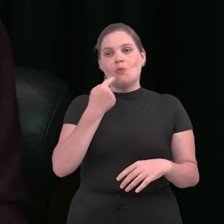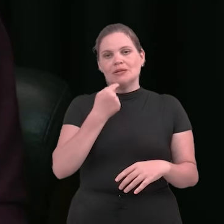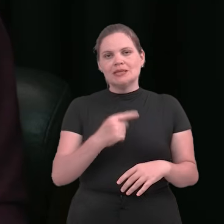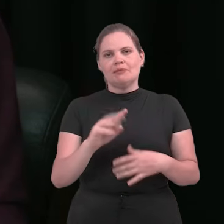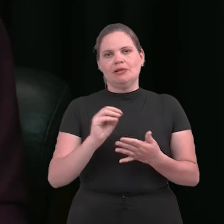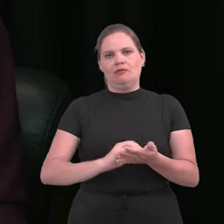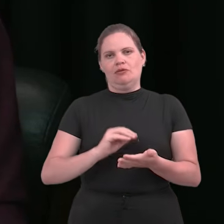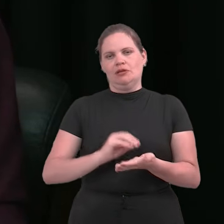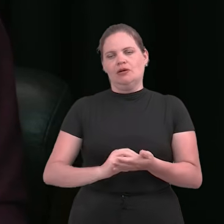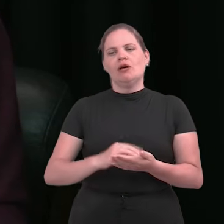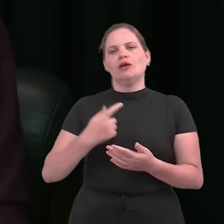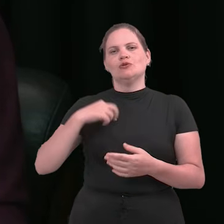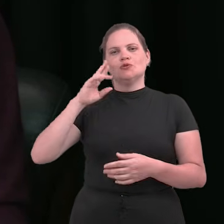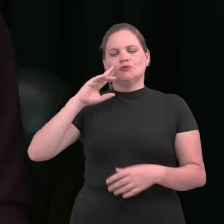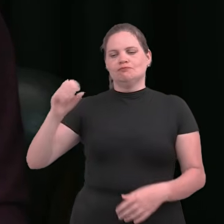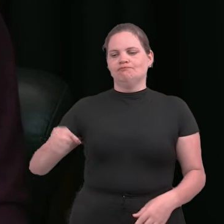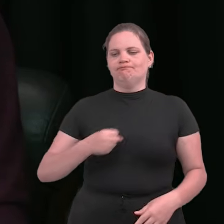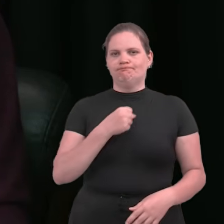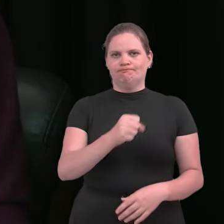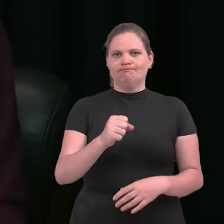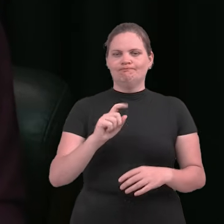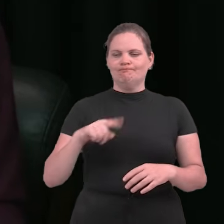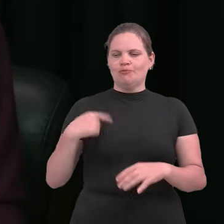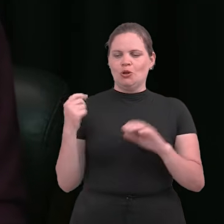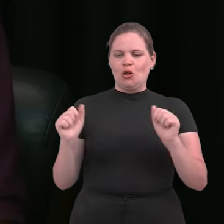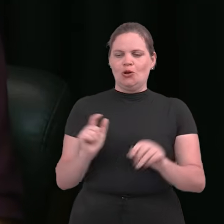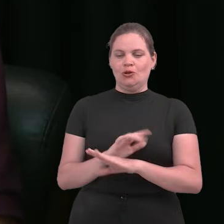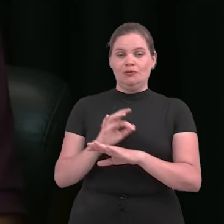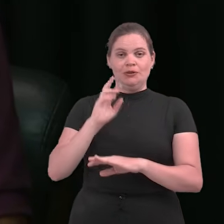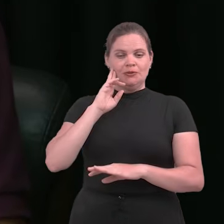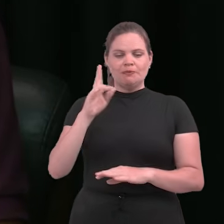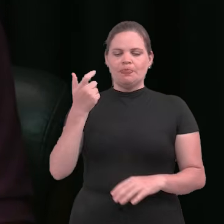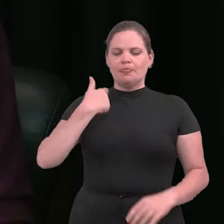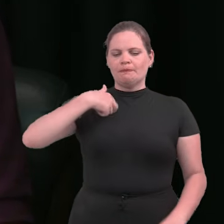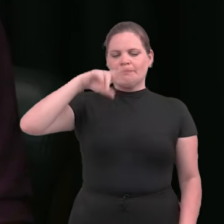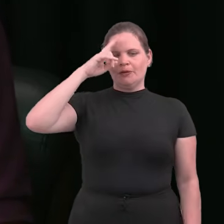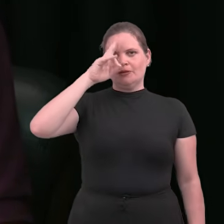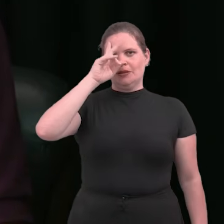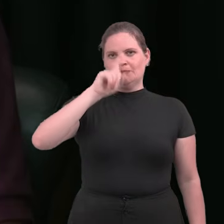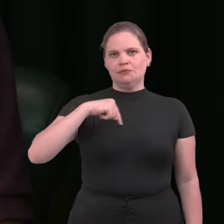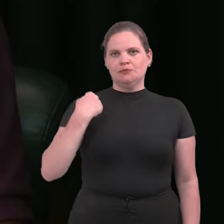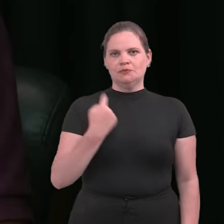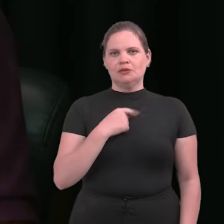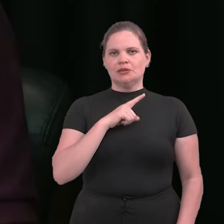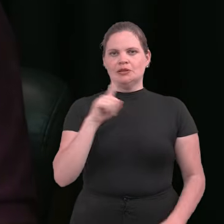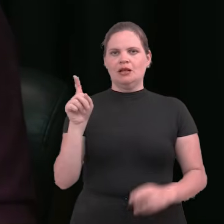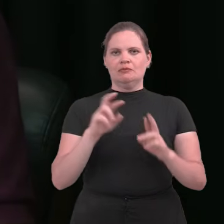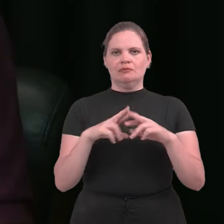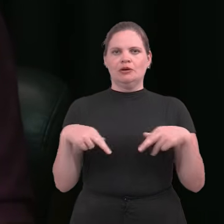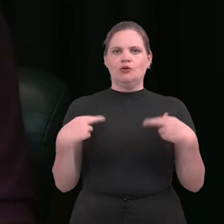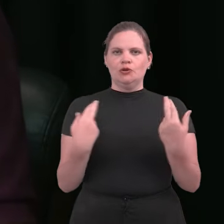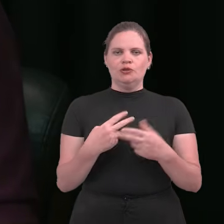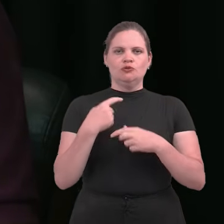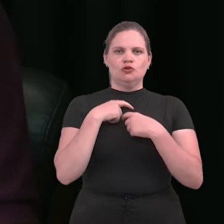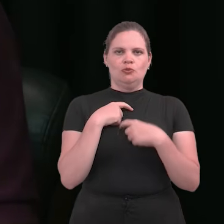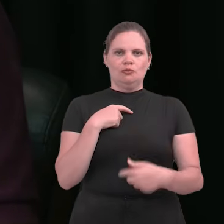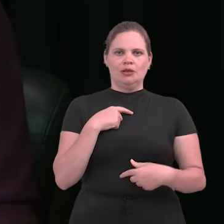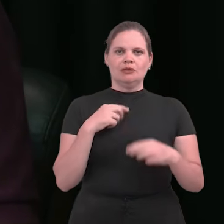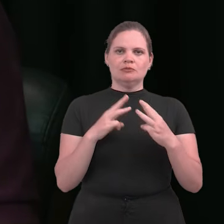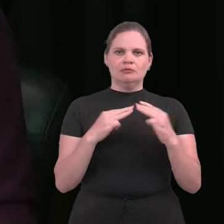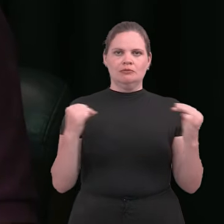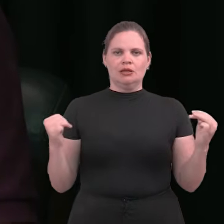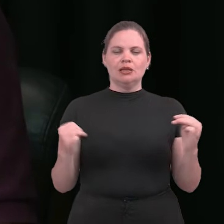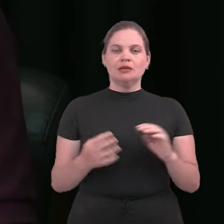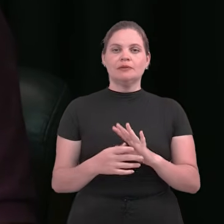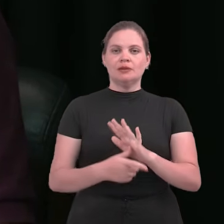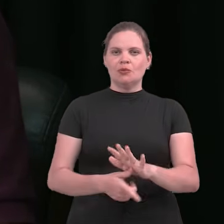nós glorificamos ao Senhor. Eu me lembro que nós estávamos na reunião de obreiros no Manaim. Olha aí. E aí,